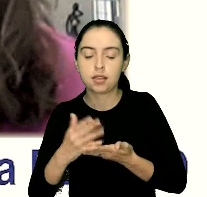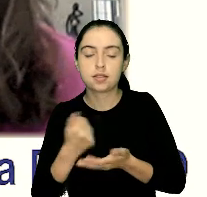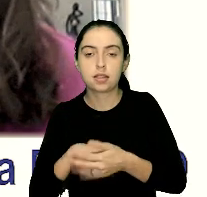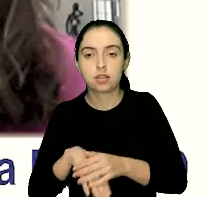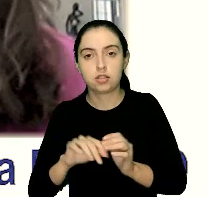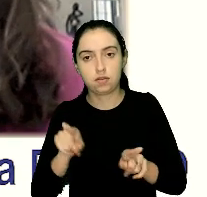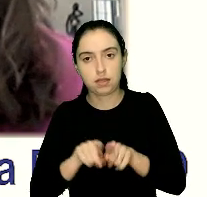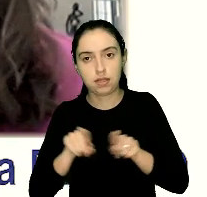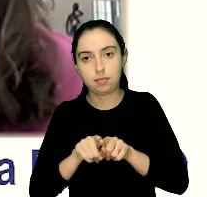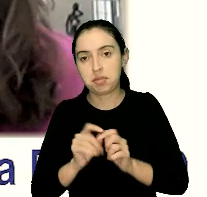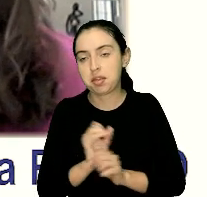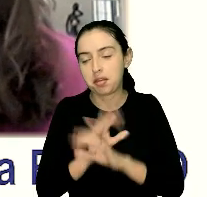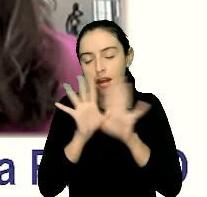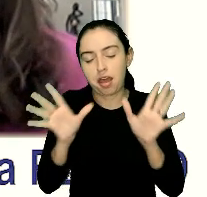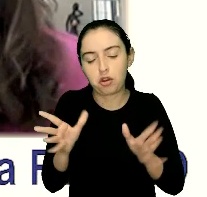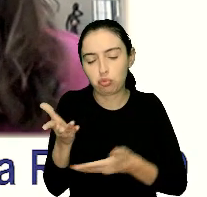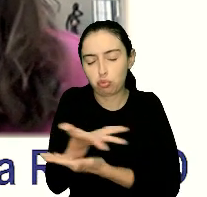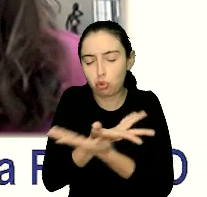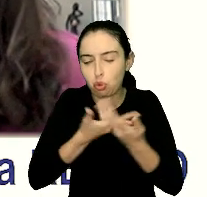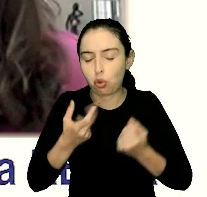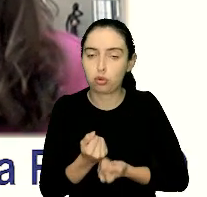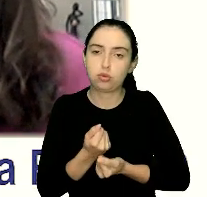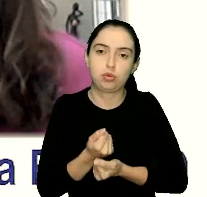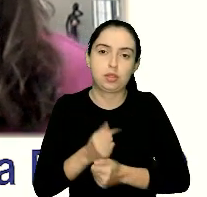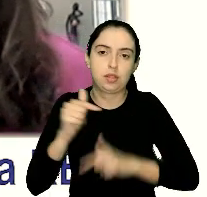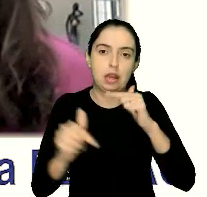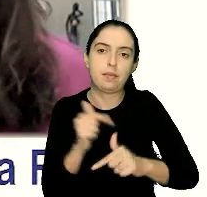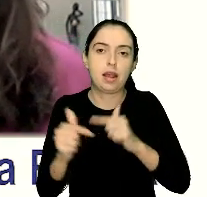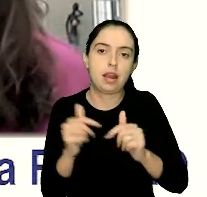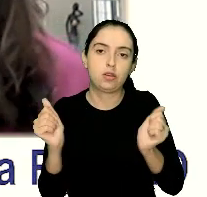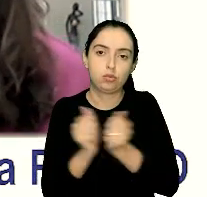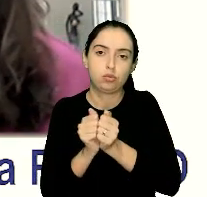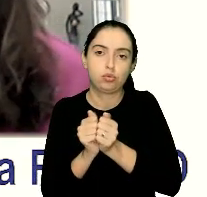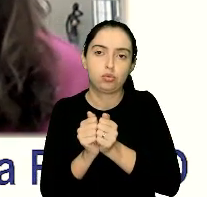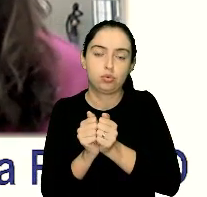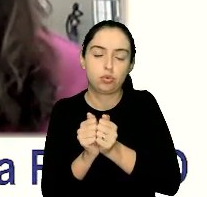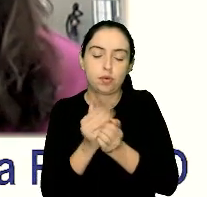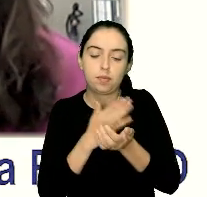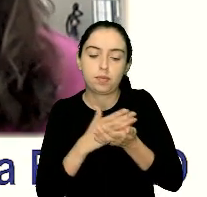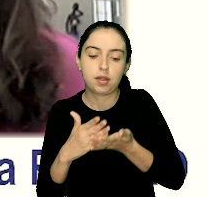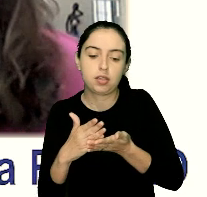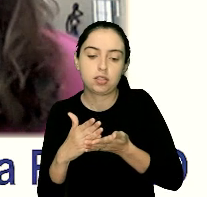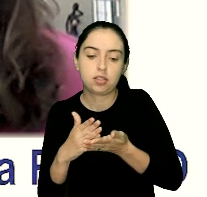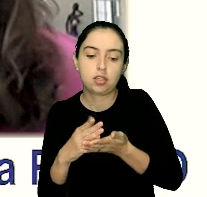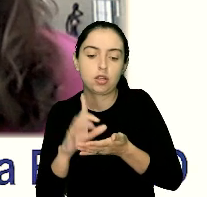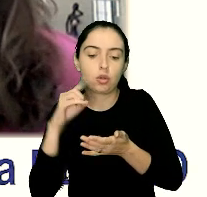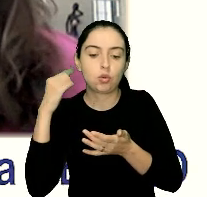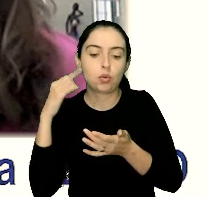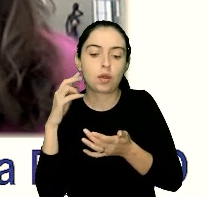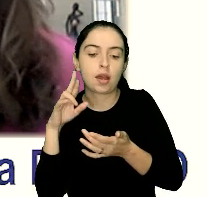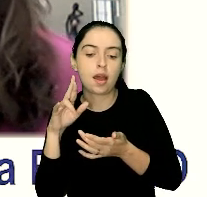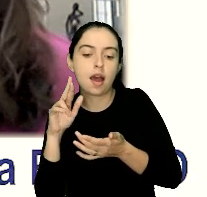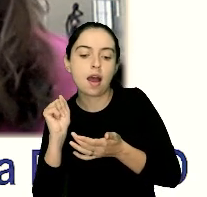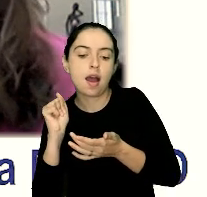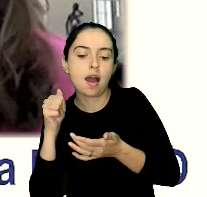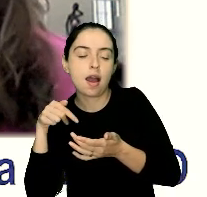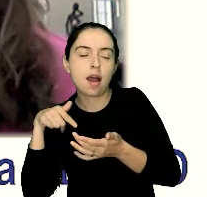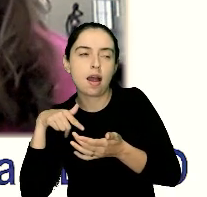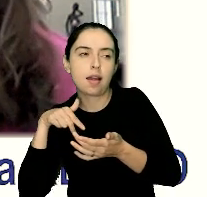que atuaram a partir da doutora Raicler, que tem sempre feito um